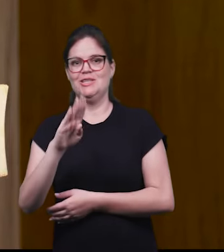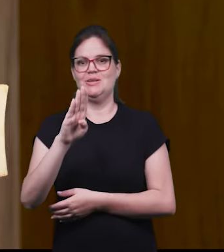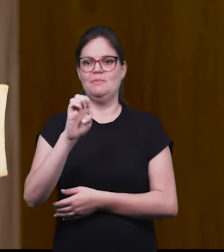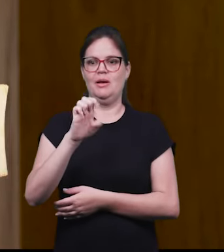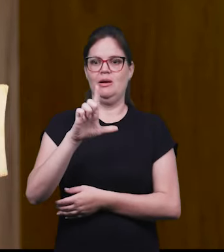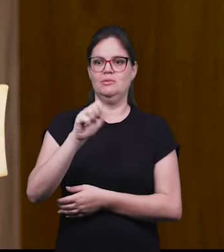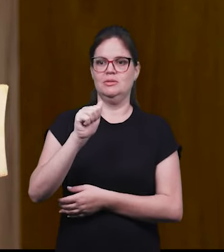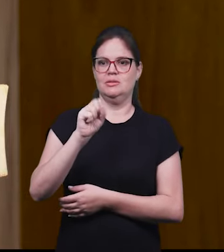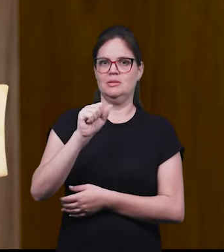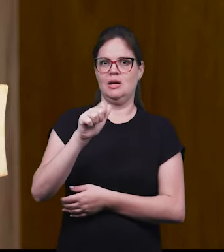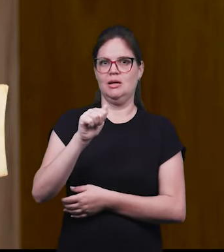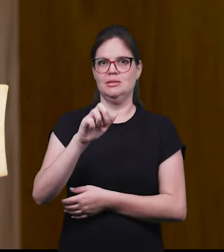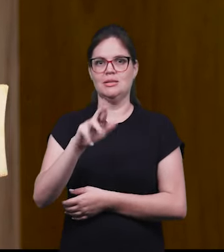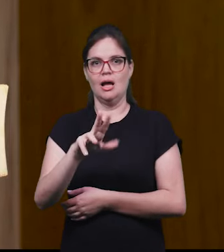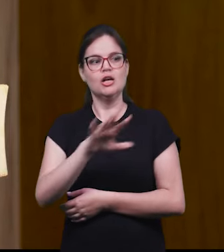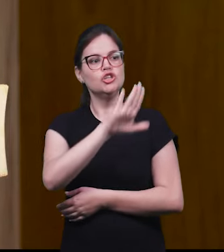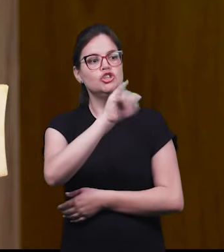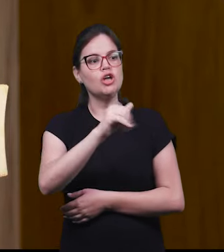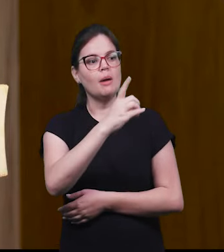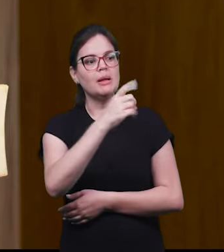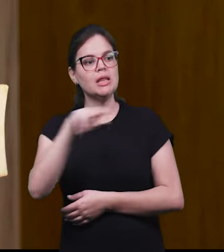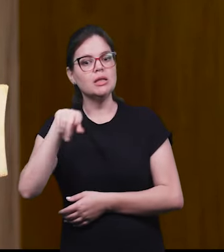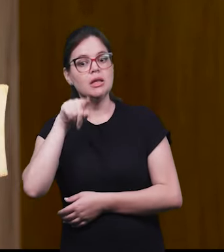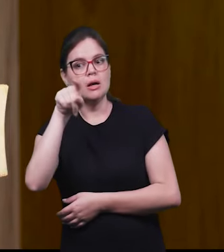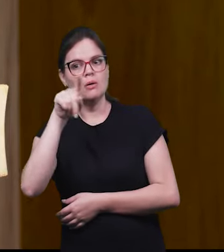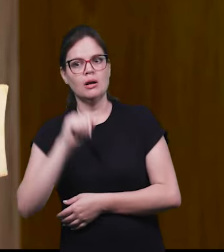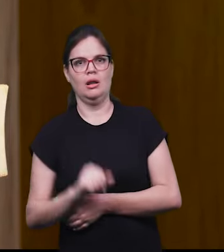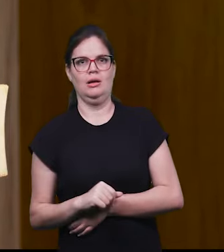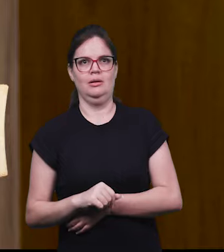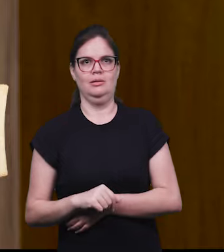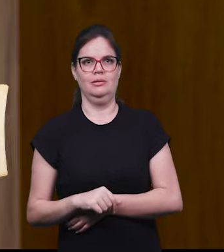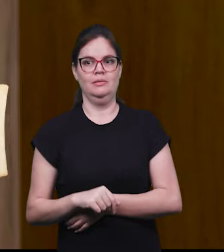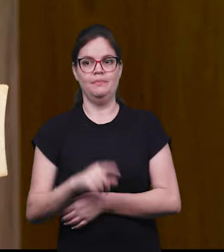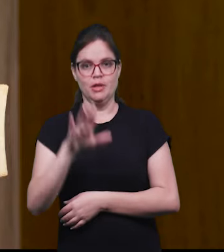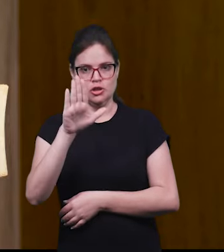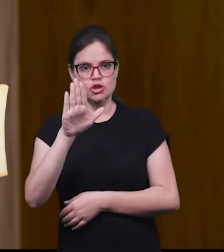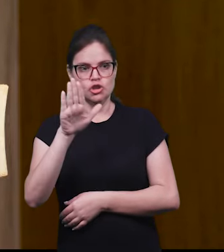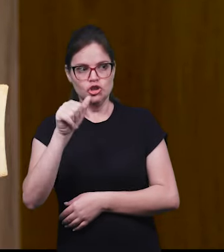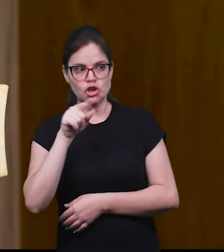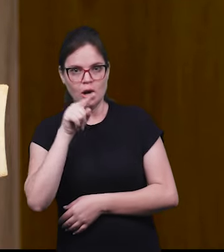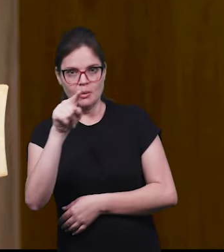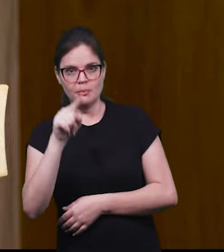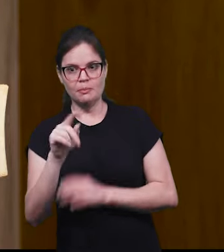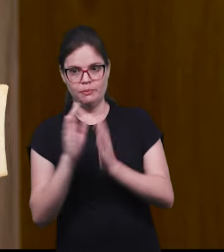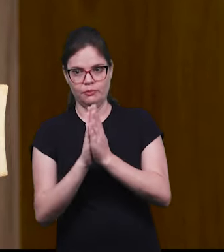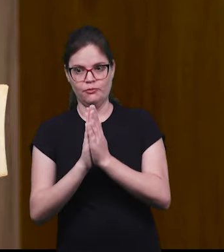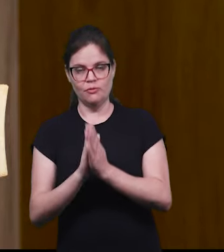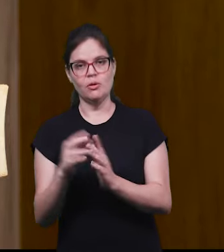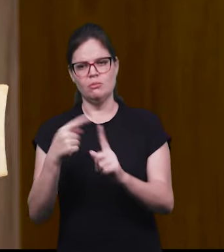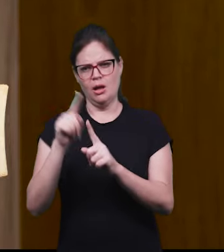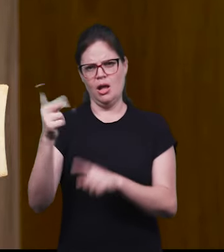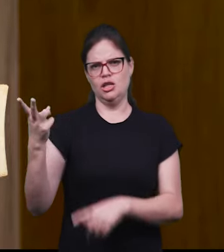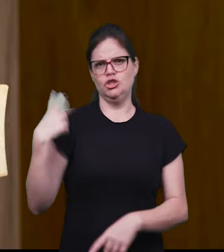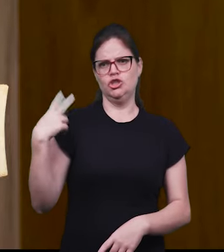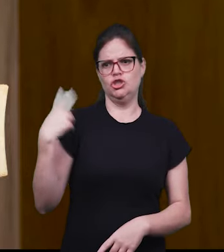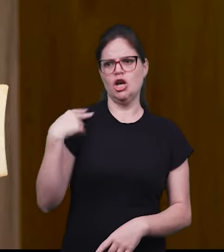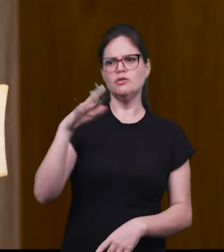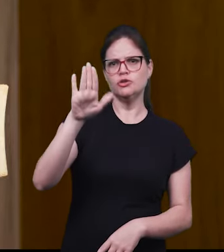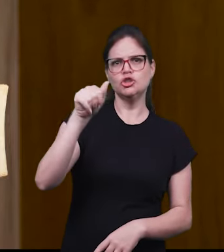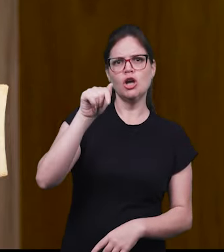o Daniel, né, que está aqui, que é o chefe aqui dos seus